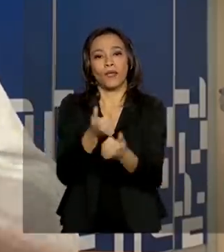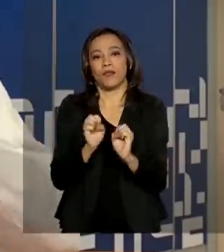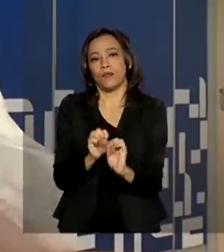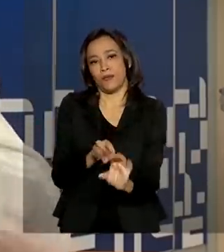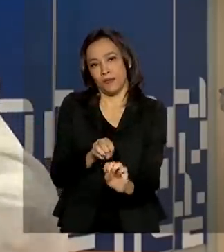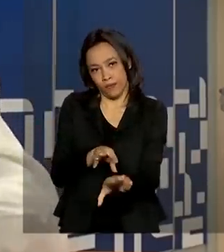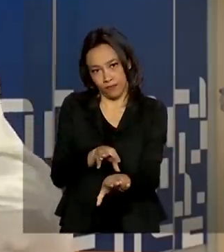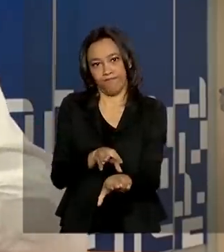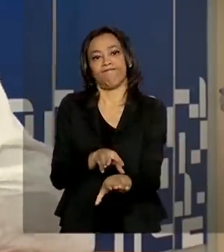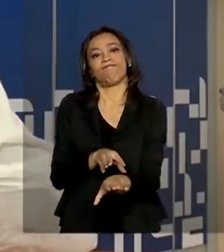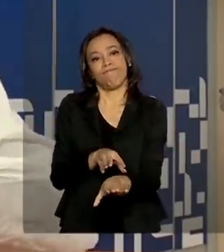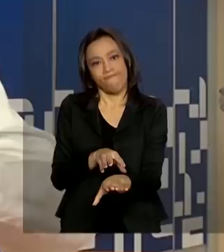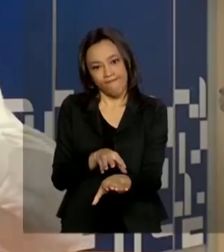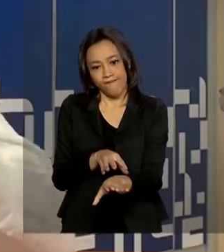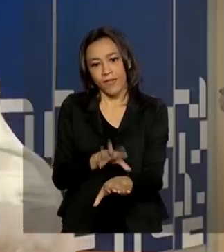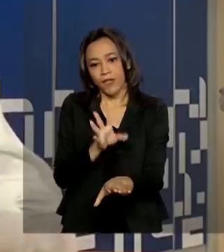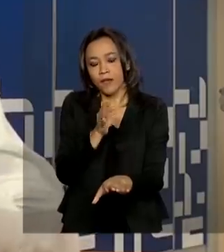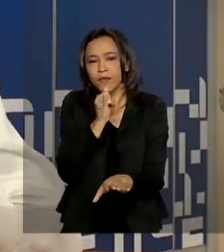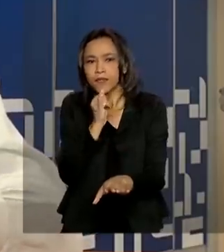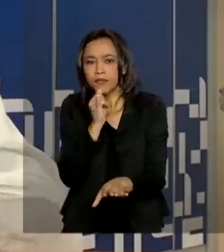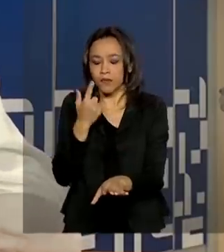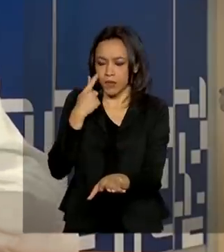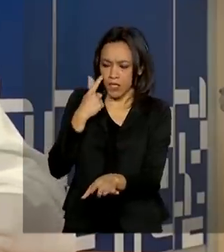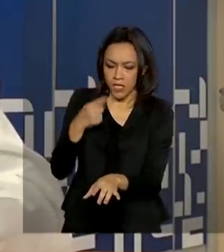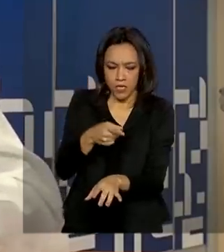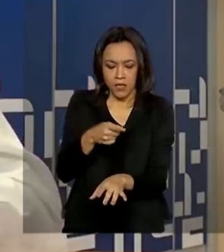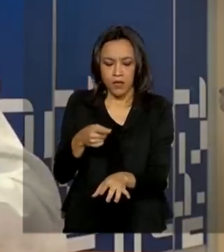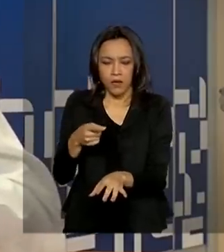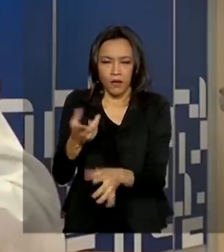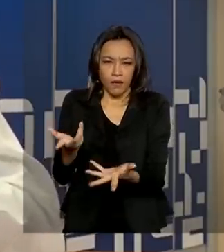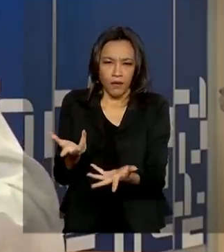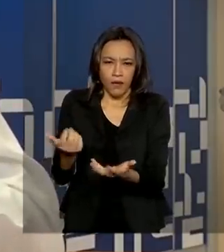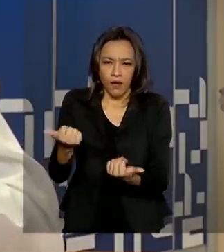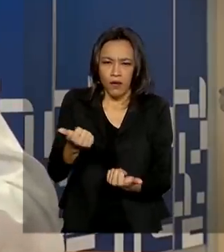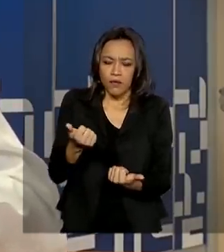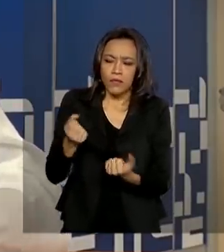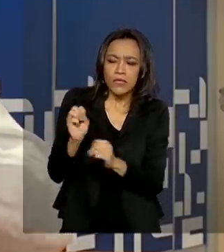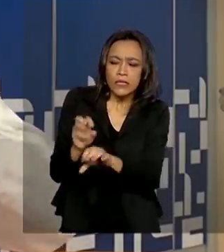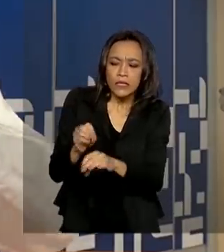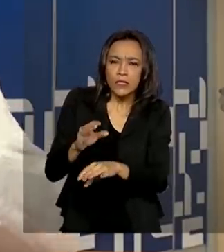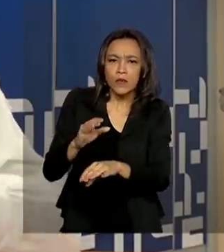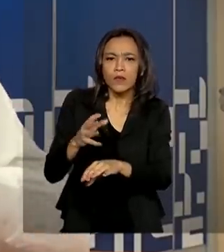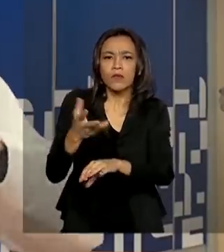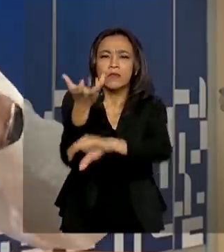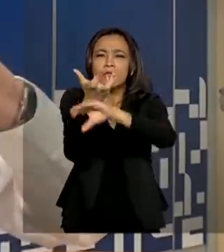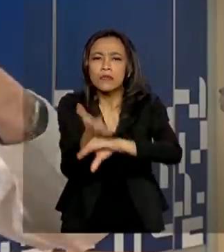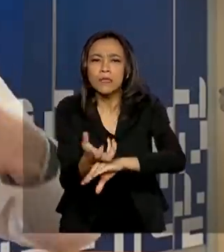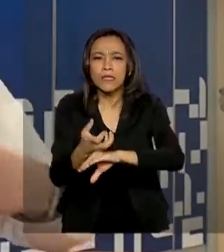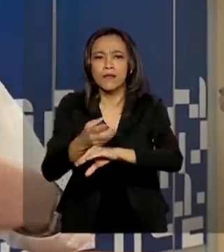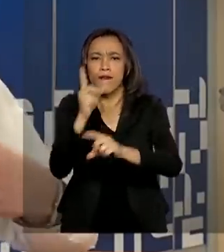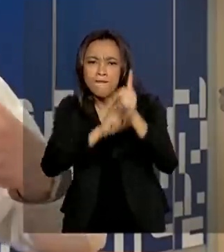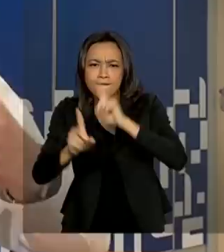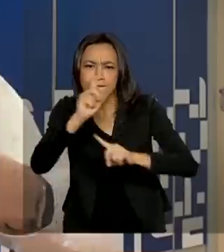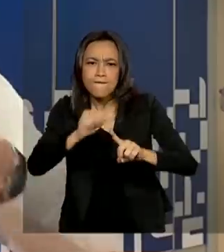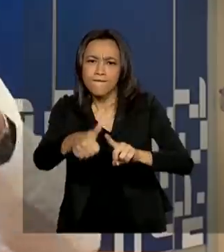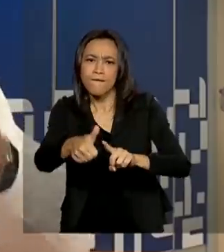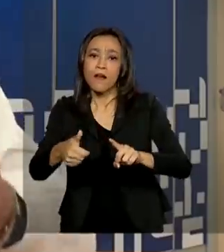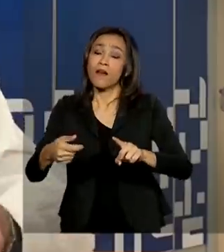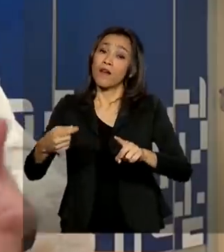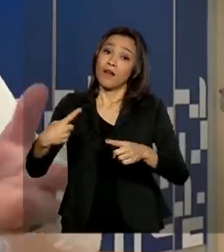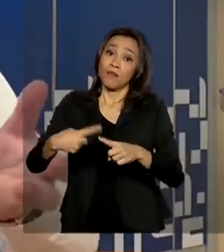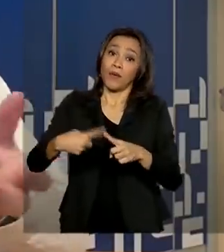Para poder, por exemplo, dar reforço de determinados conhecimentos que no ano anterior